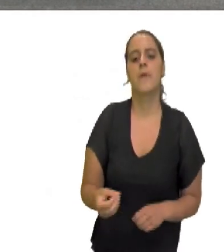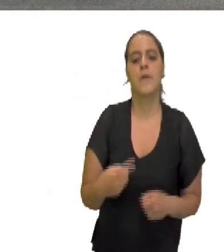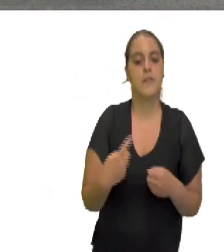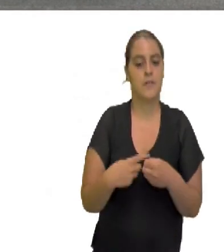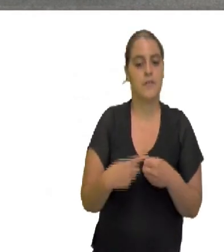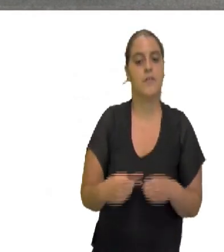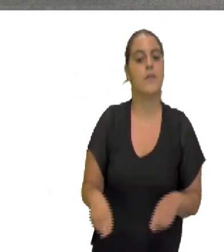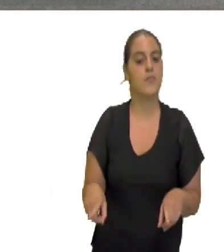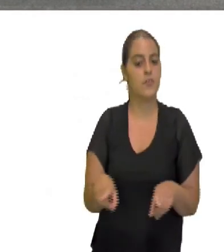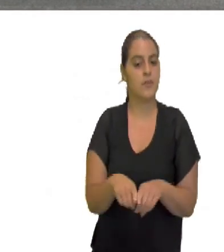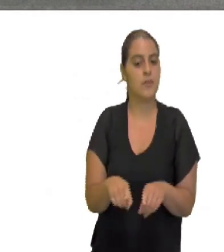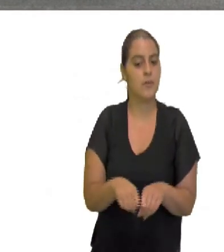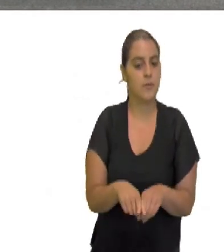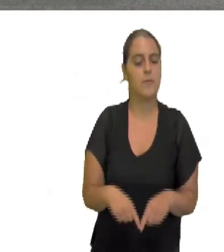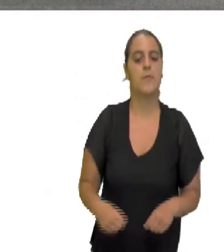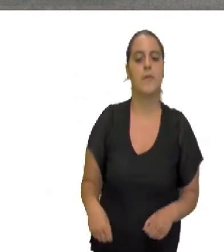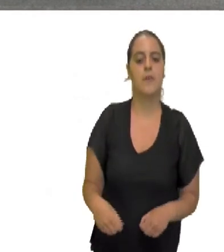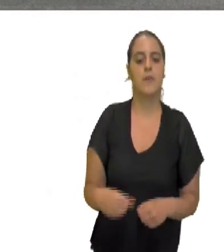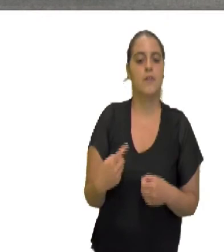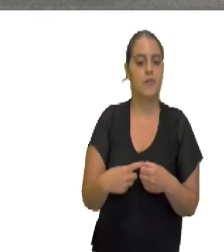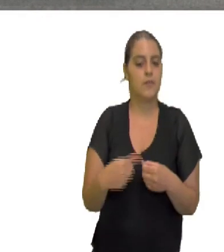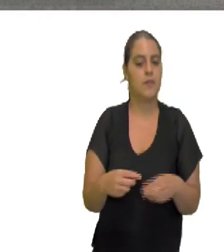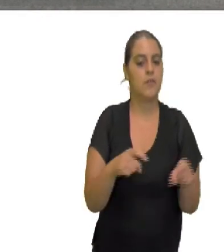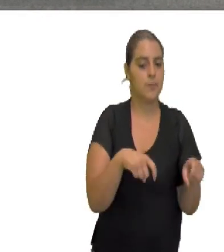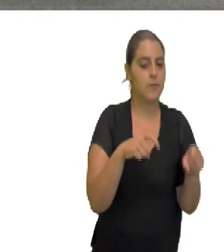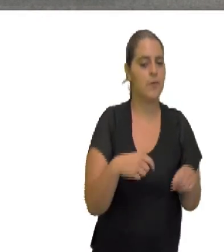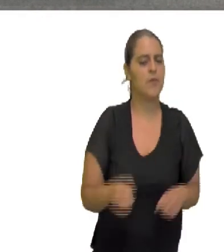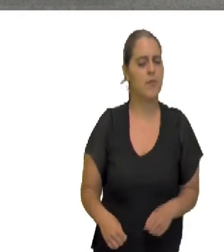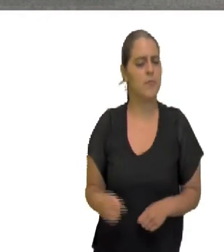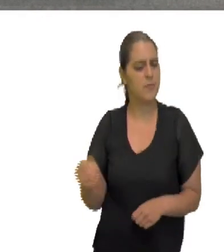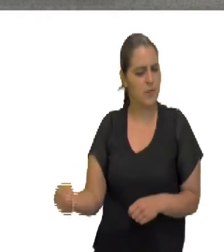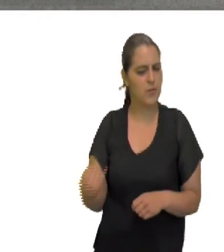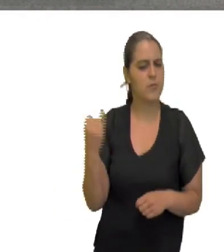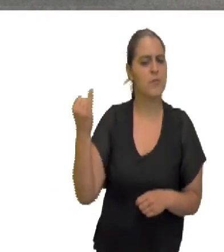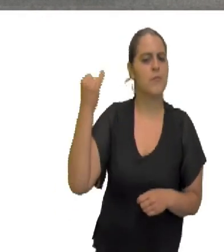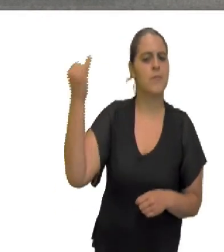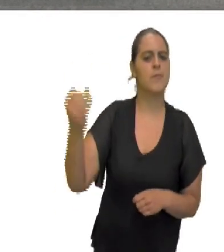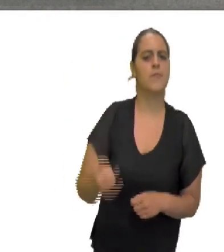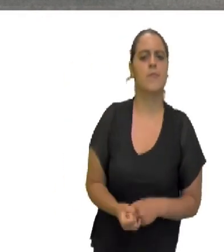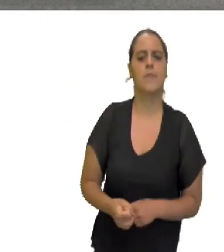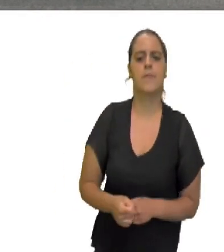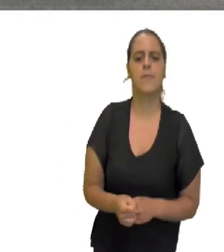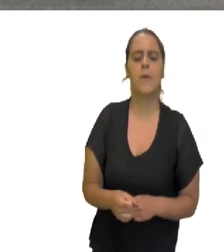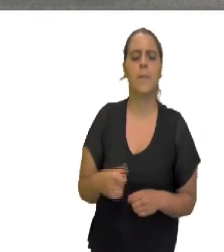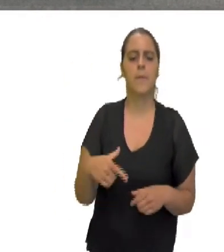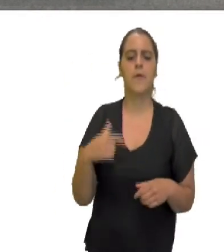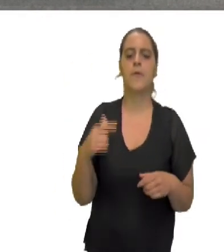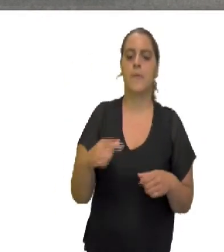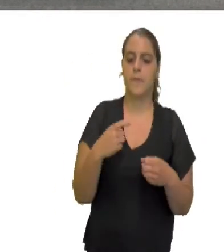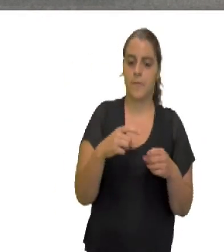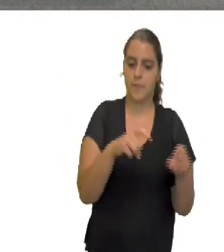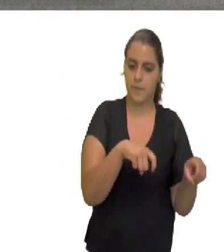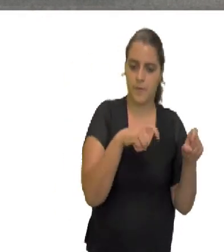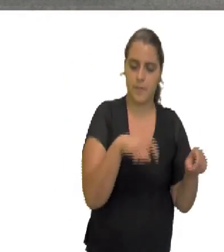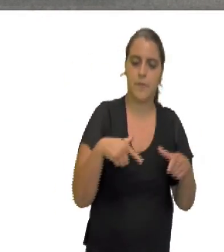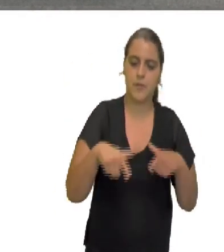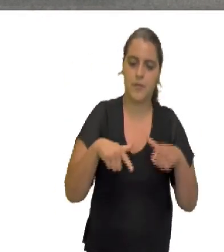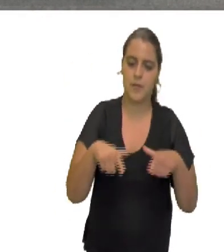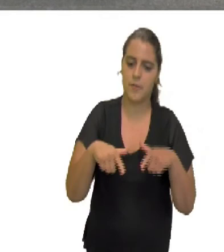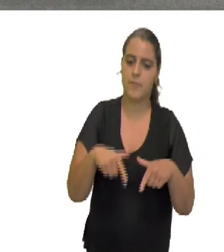campo também tem que valorizar a cidade. Por quê? Porque o campo, ele trabalha